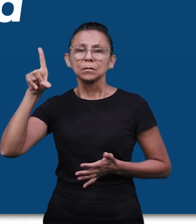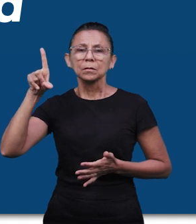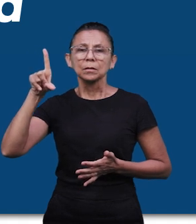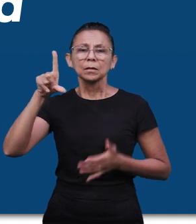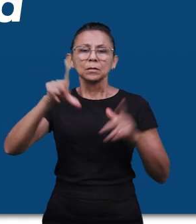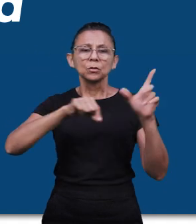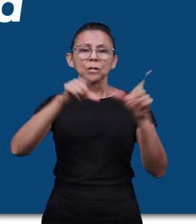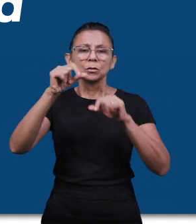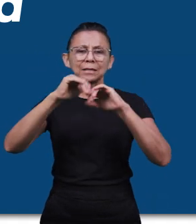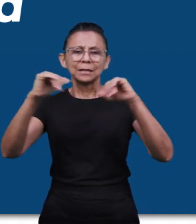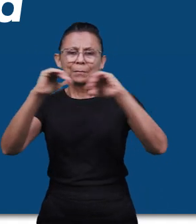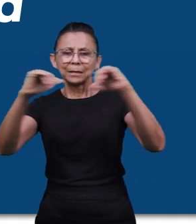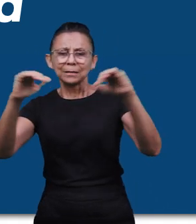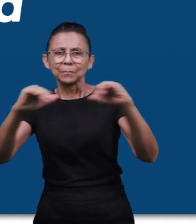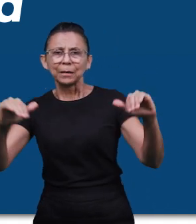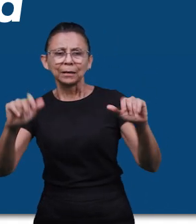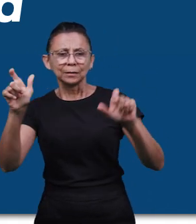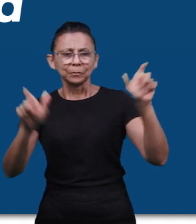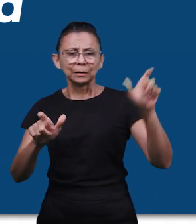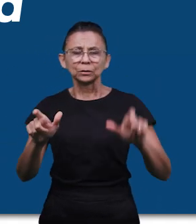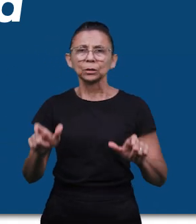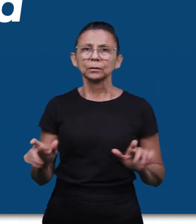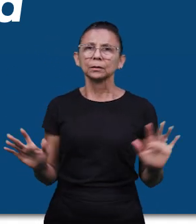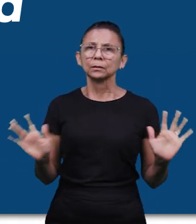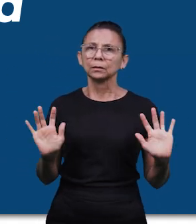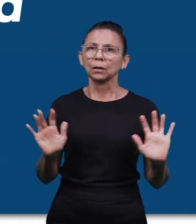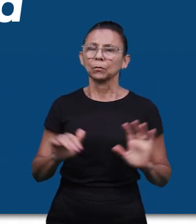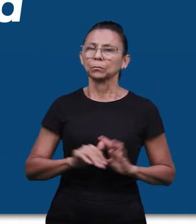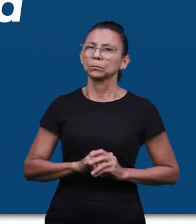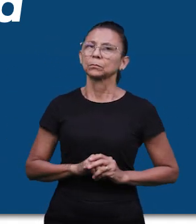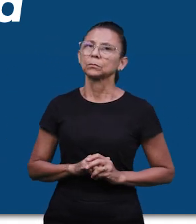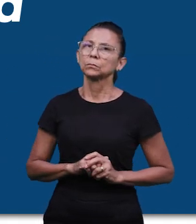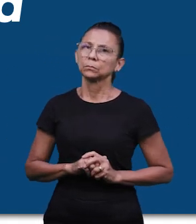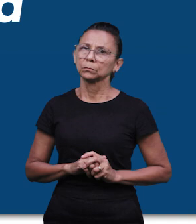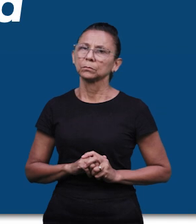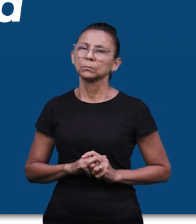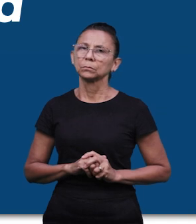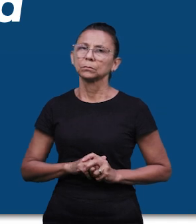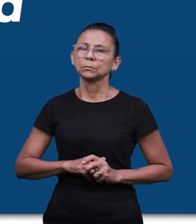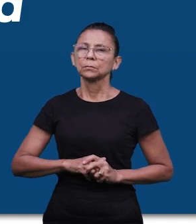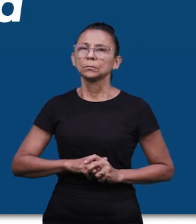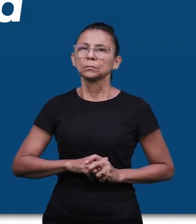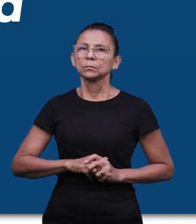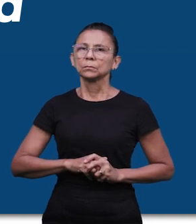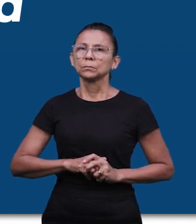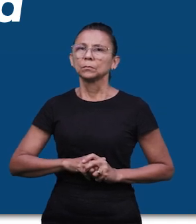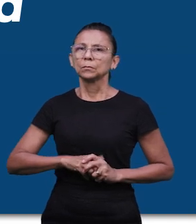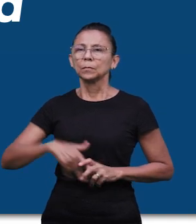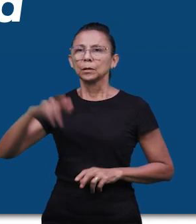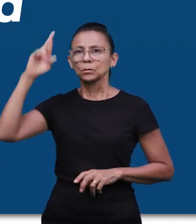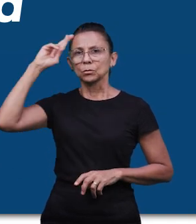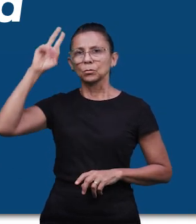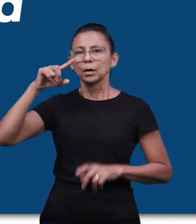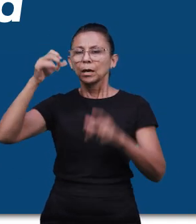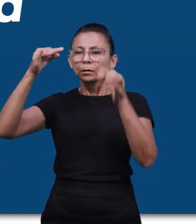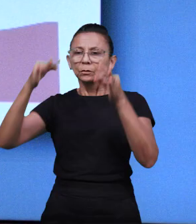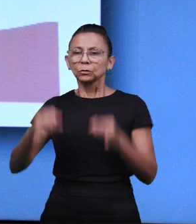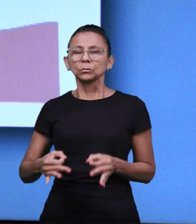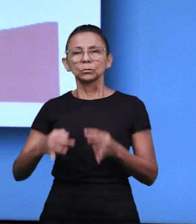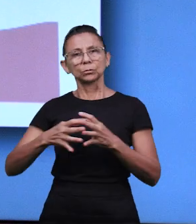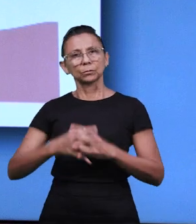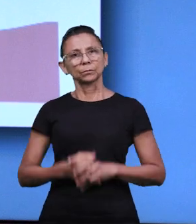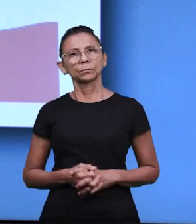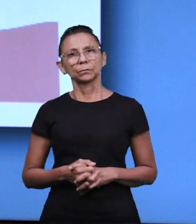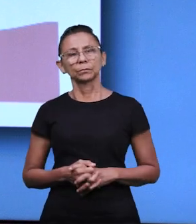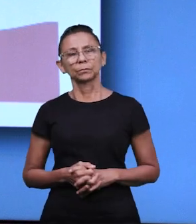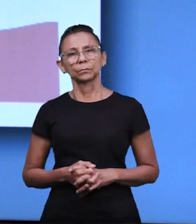é agradável aquele que em qualquer nação o teme e obra o que é justo. Então